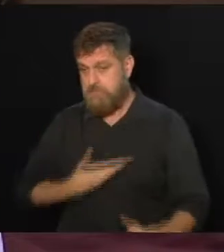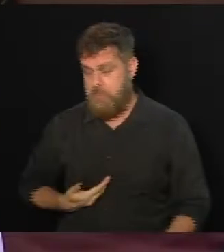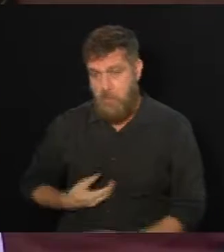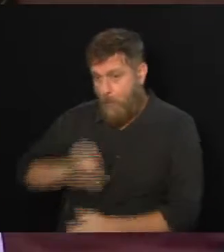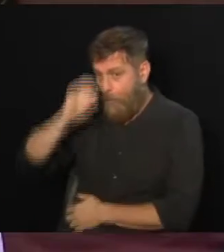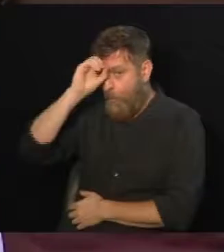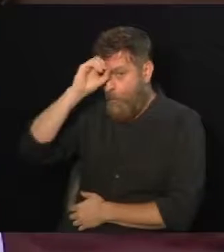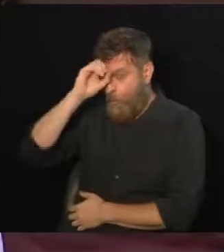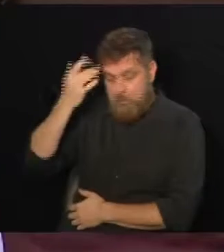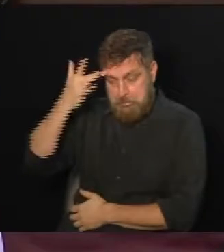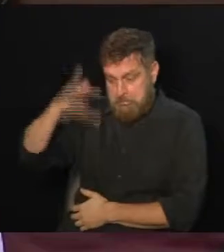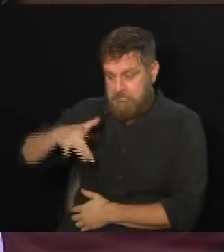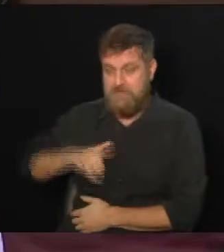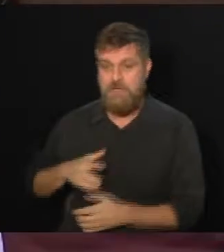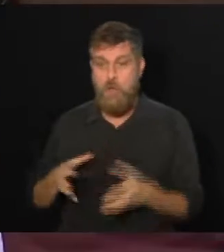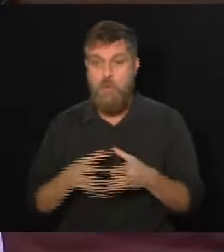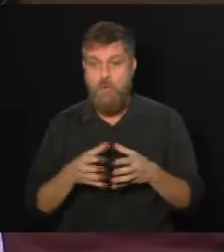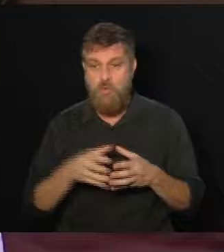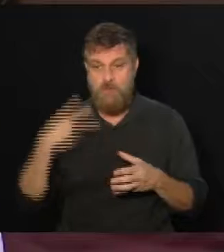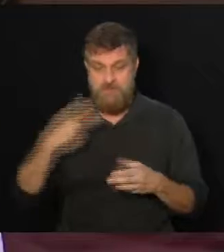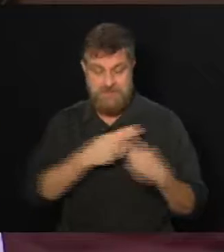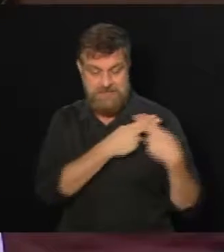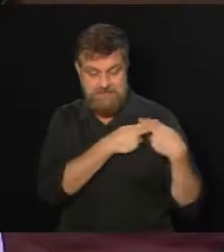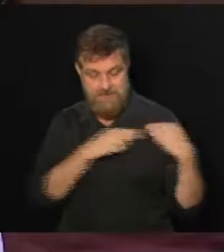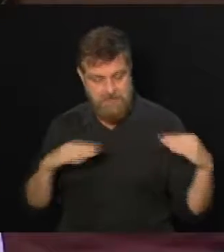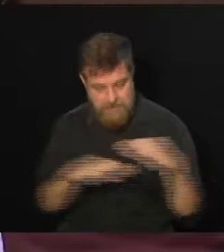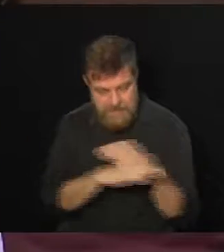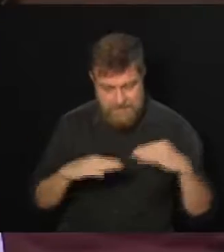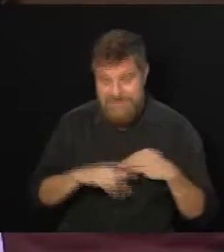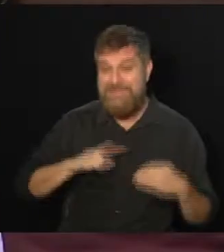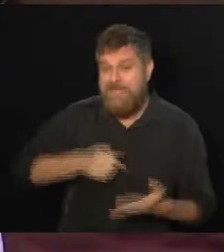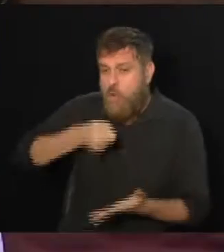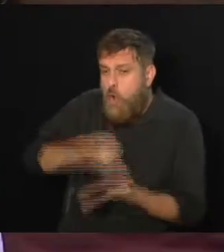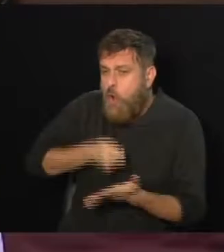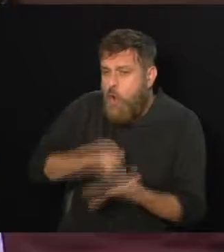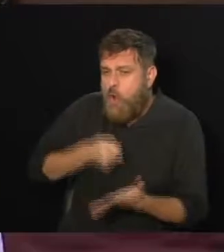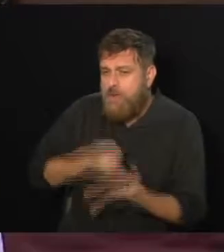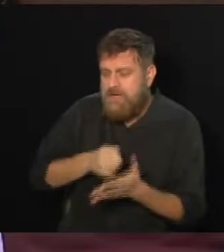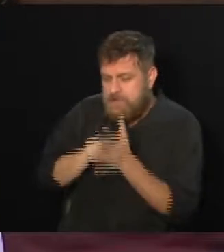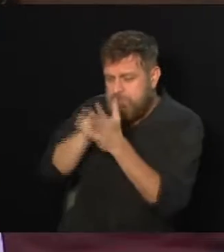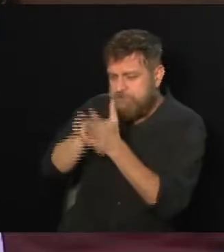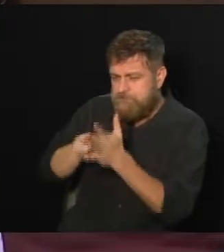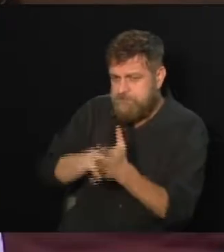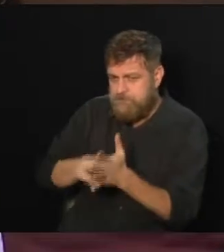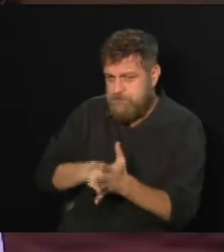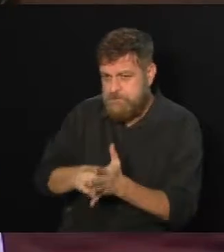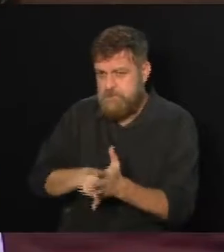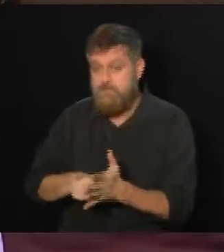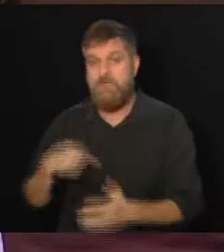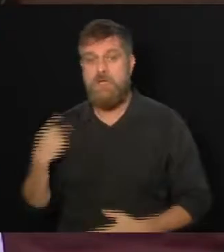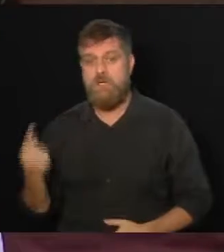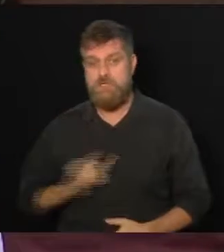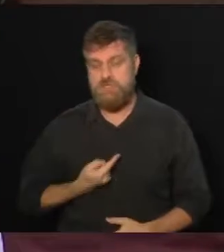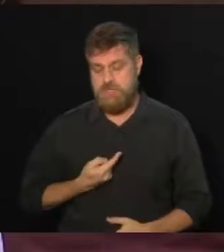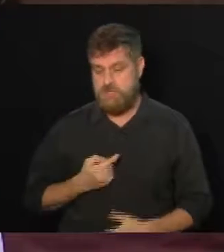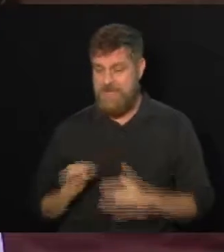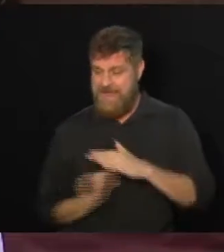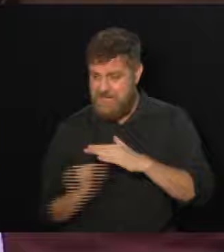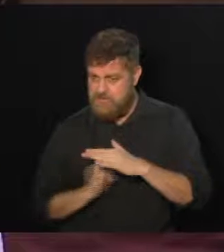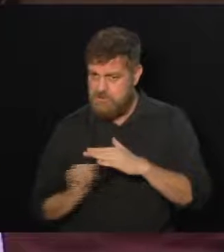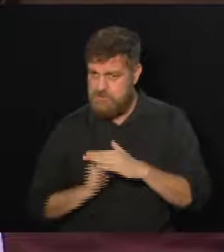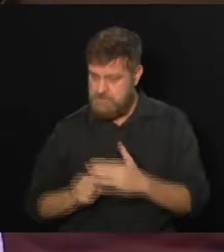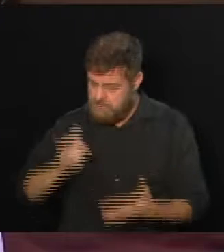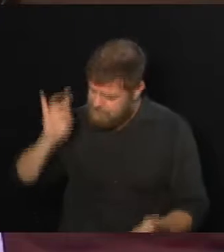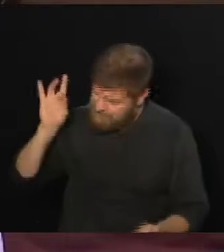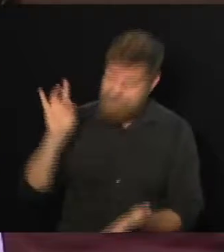que está acontecendo. A Comissão de Mobilidade Urbana, na verdade, ela tem obrigação é obrigação mesmo, né? Como institucionalmente